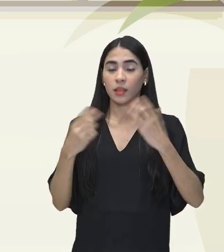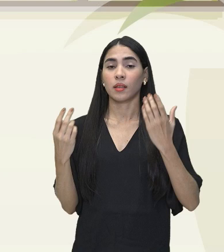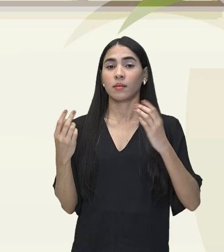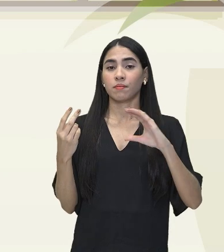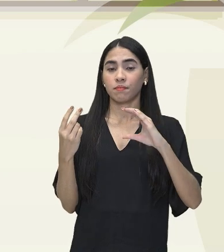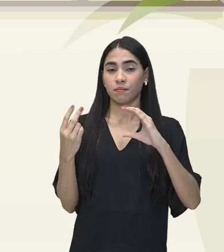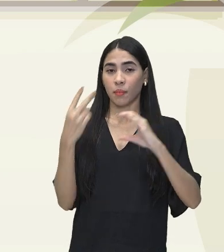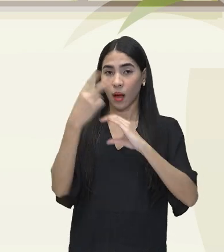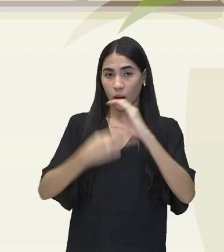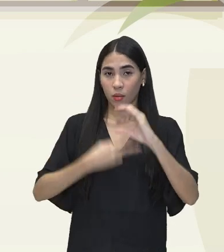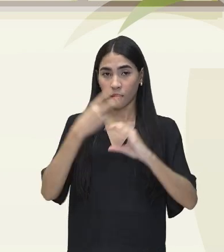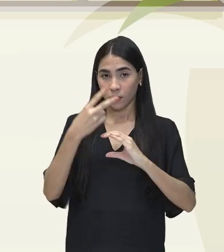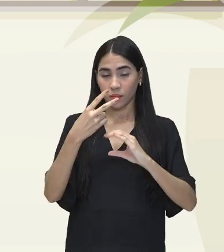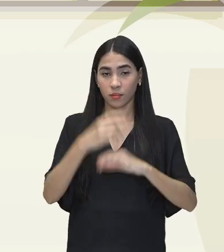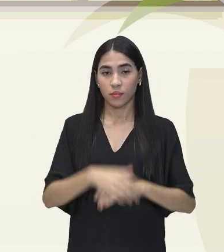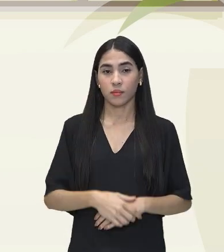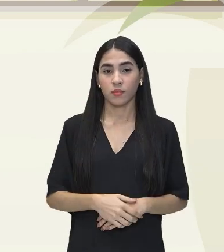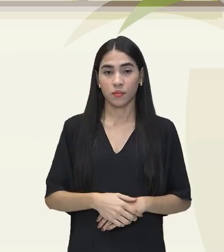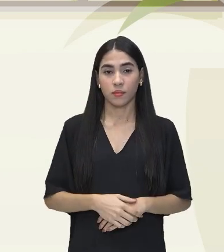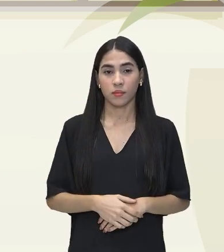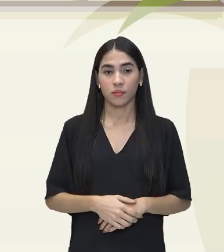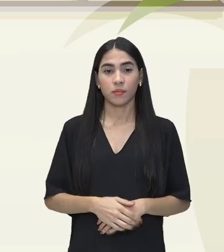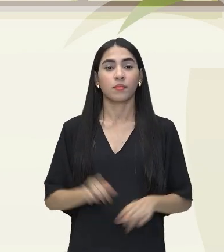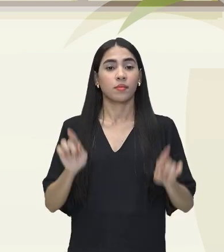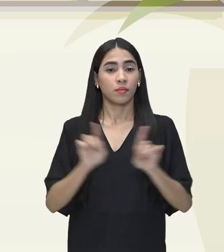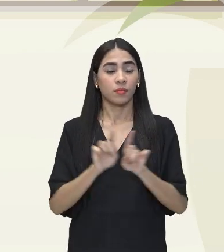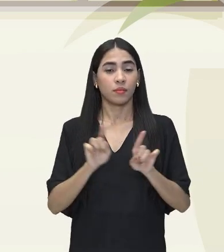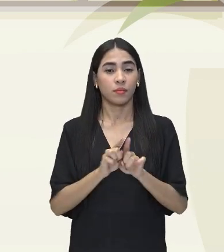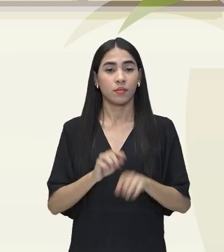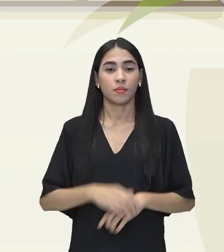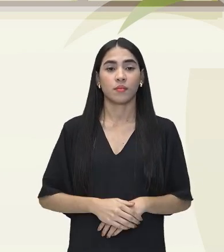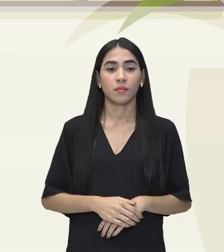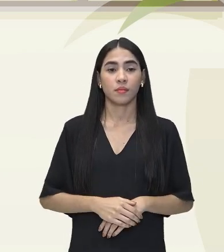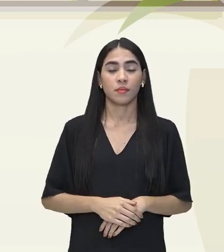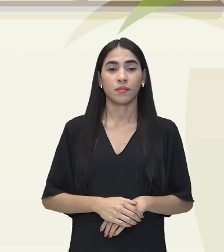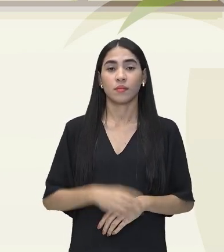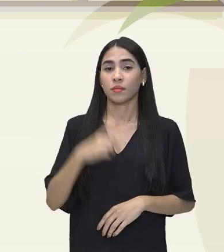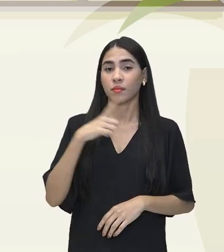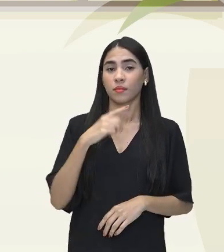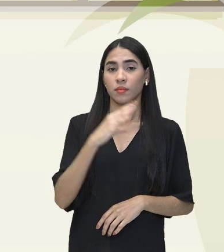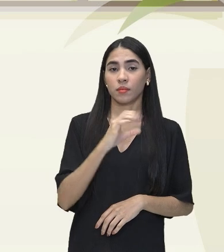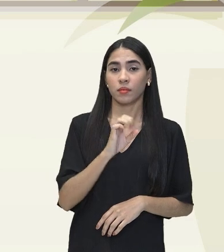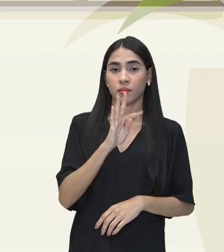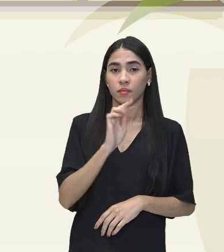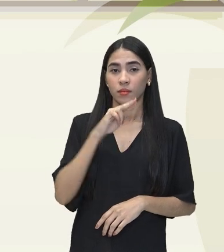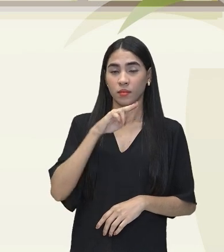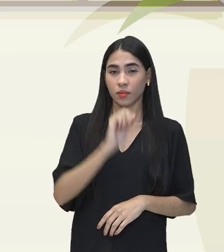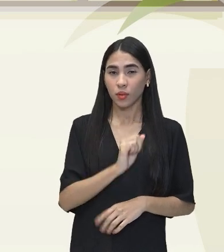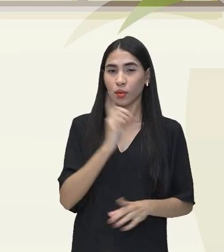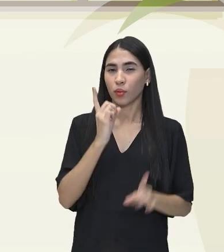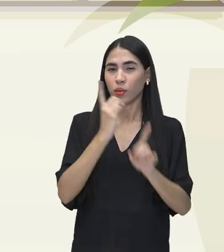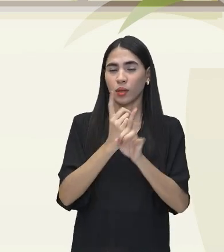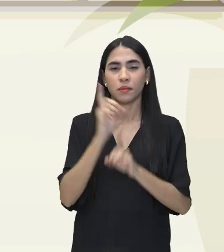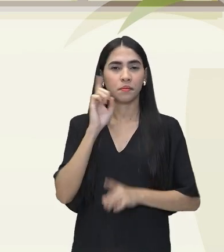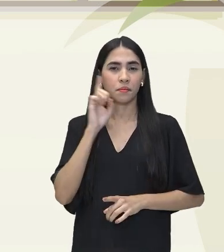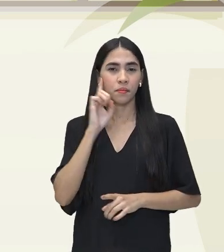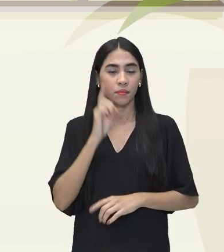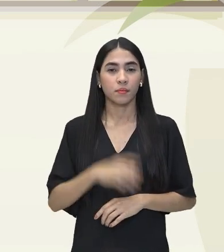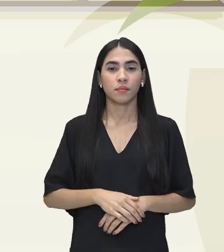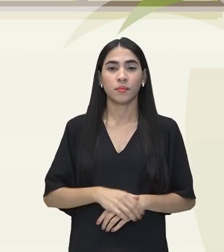secundário. E eu tenho aí uma cetona encontrada no cotidiano, que